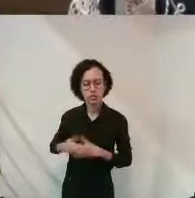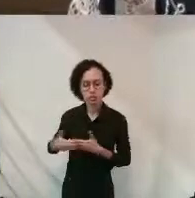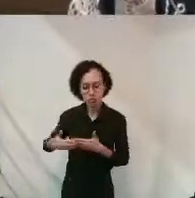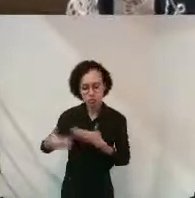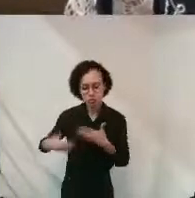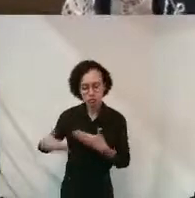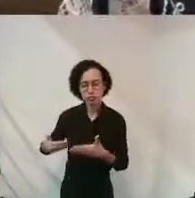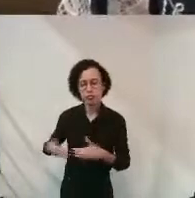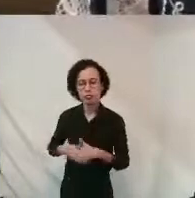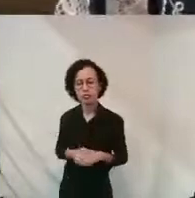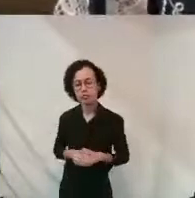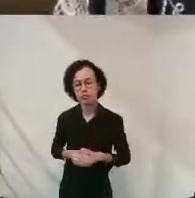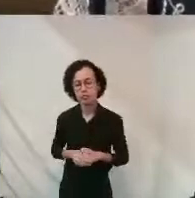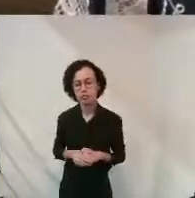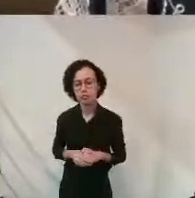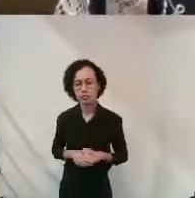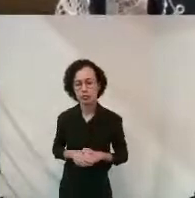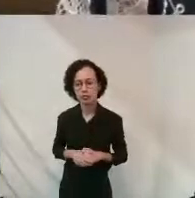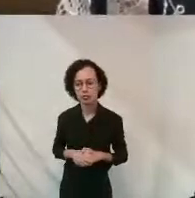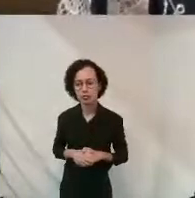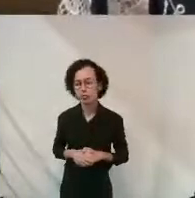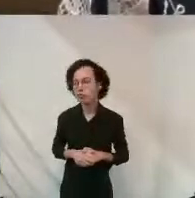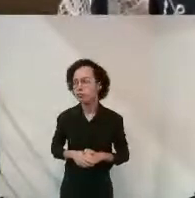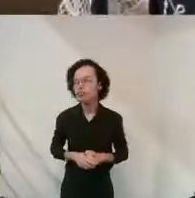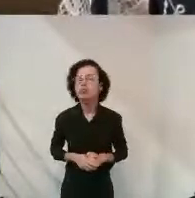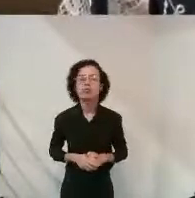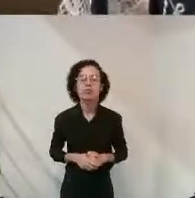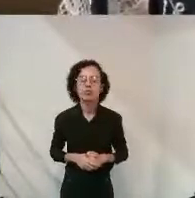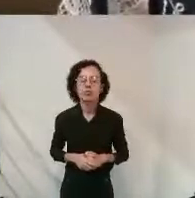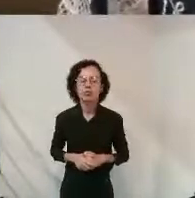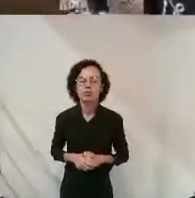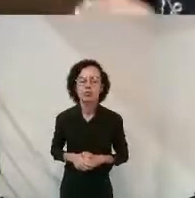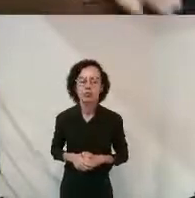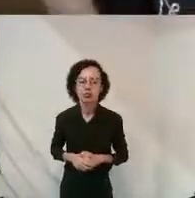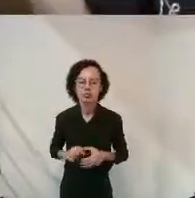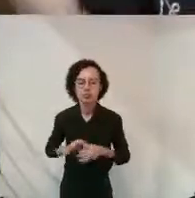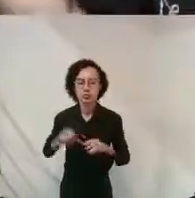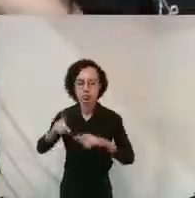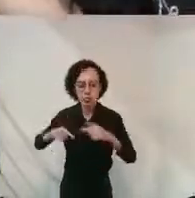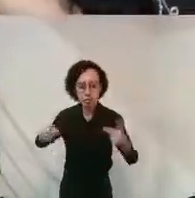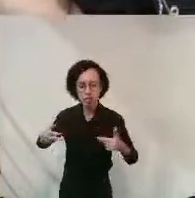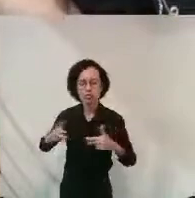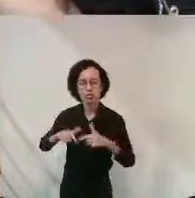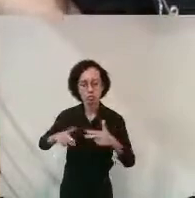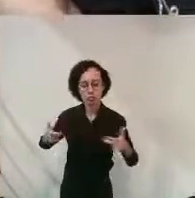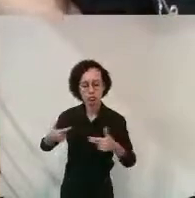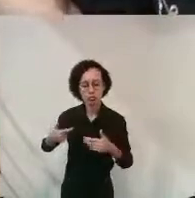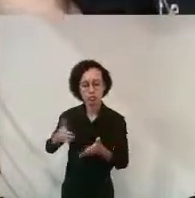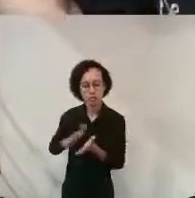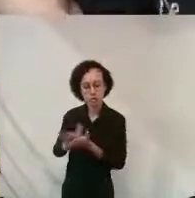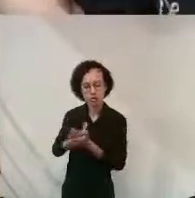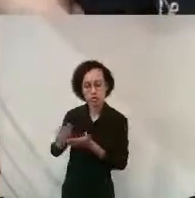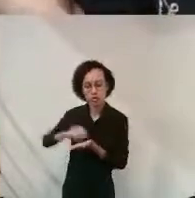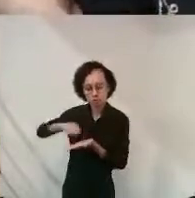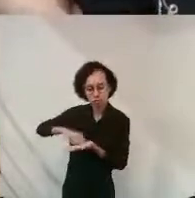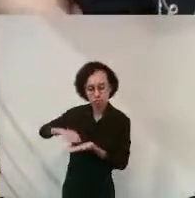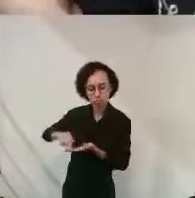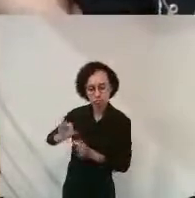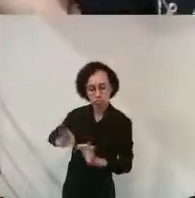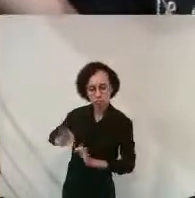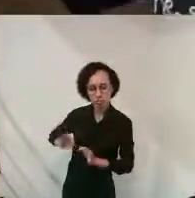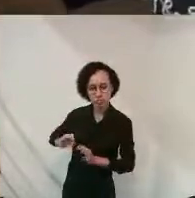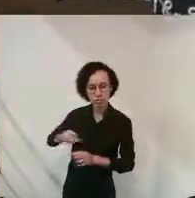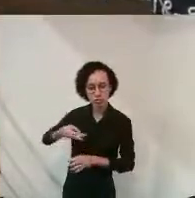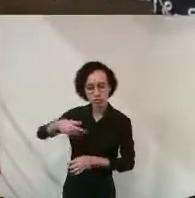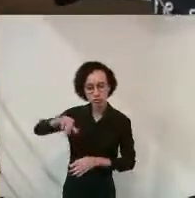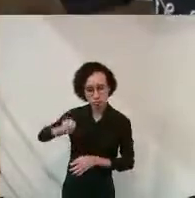etapa, que é de disponibilização desse material que vem sendo produzido desde maio desse